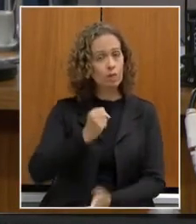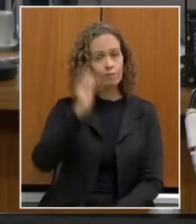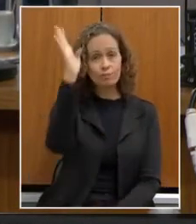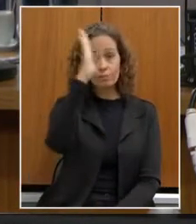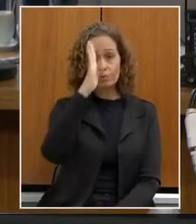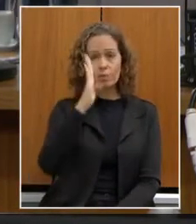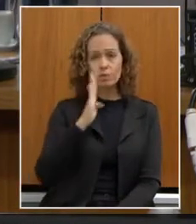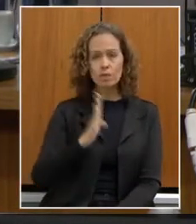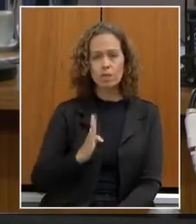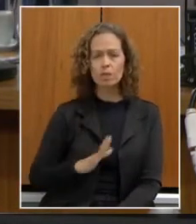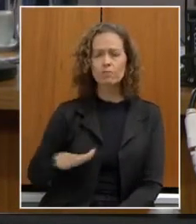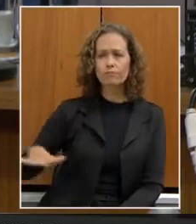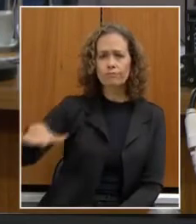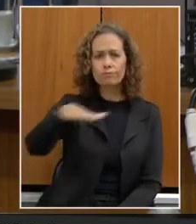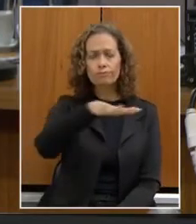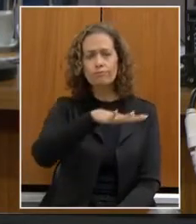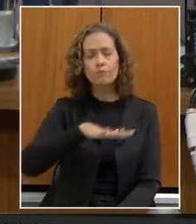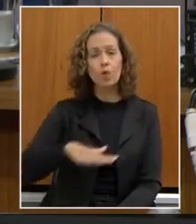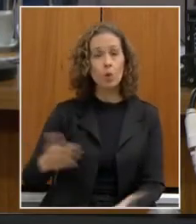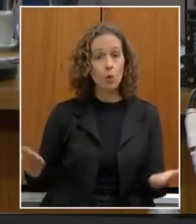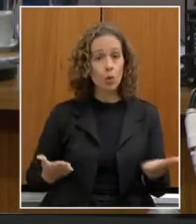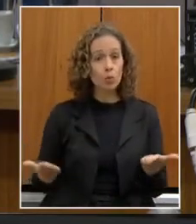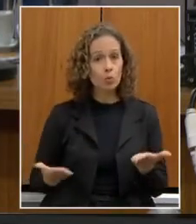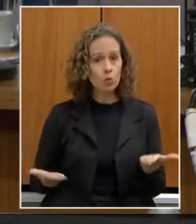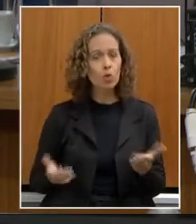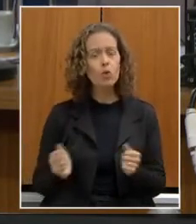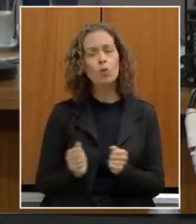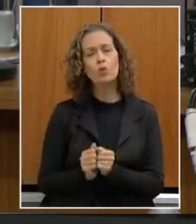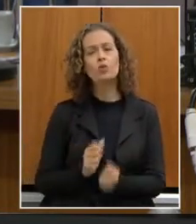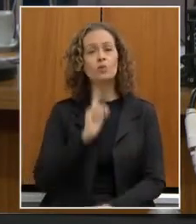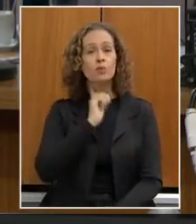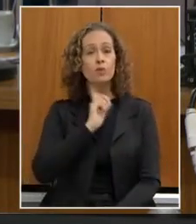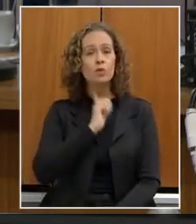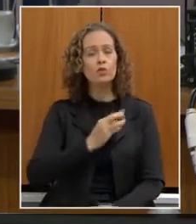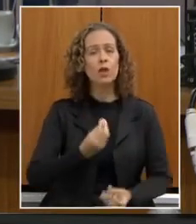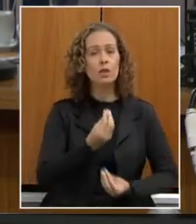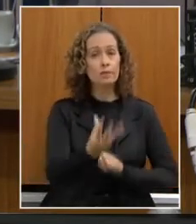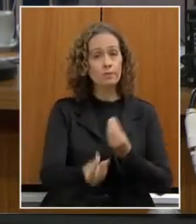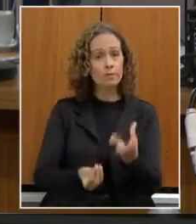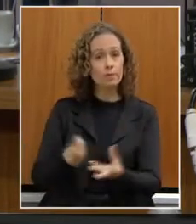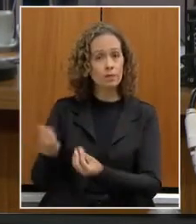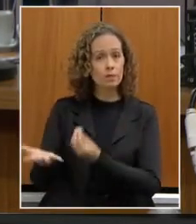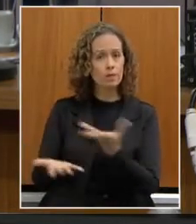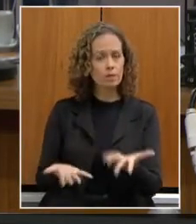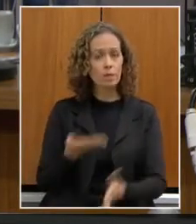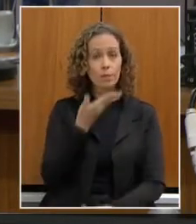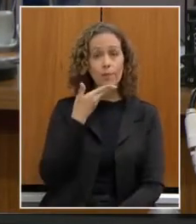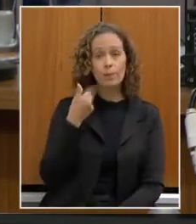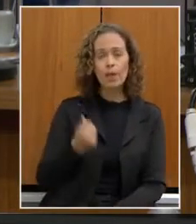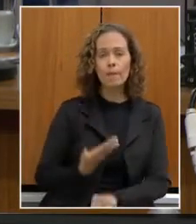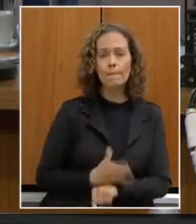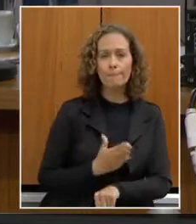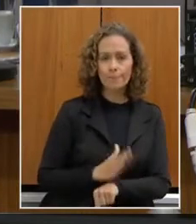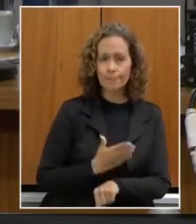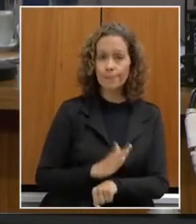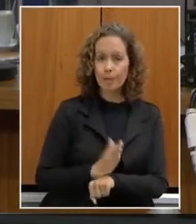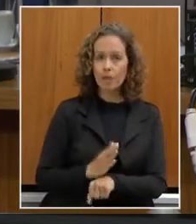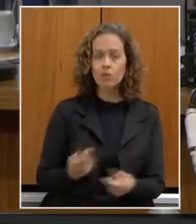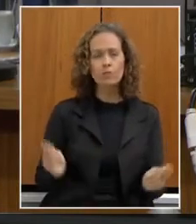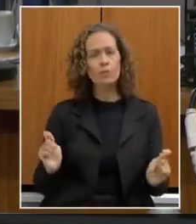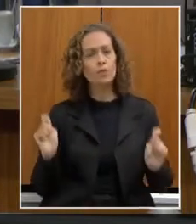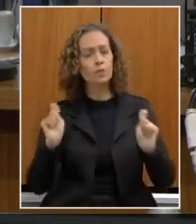o cenário nacional hoje utiliza a forma como Minas Gerais faz essa distribuição como uma melhor prática para poder ser